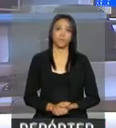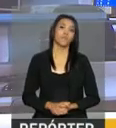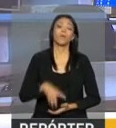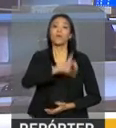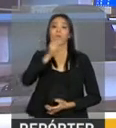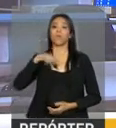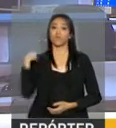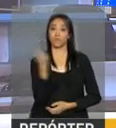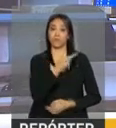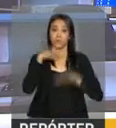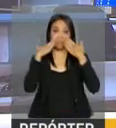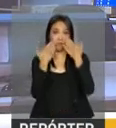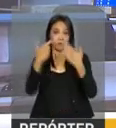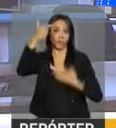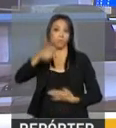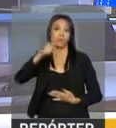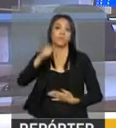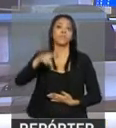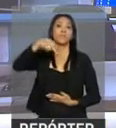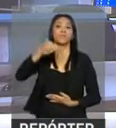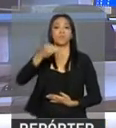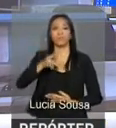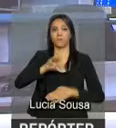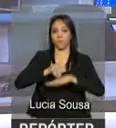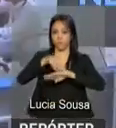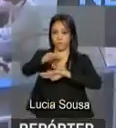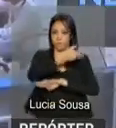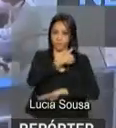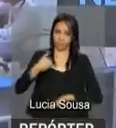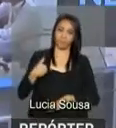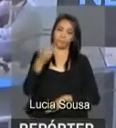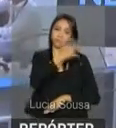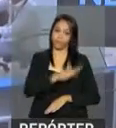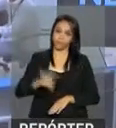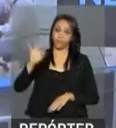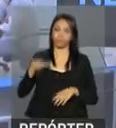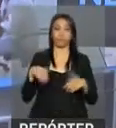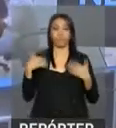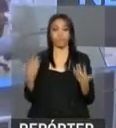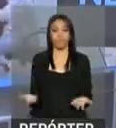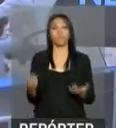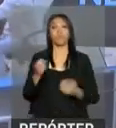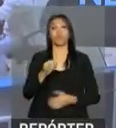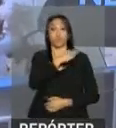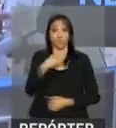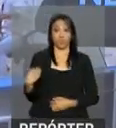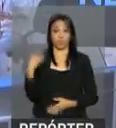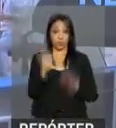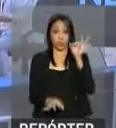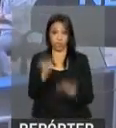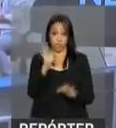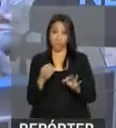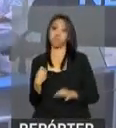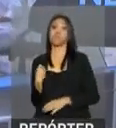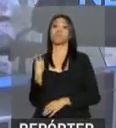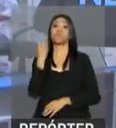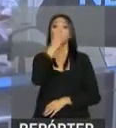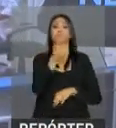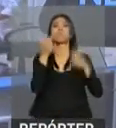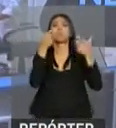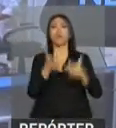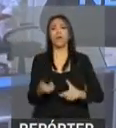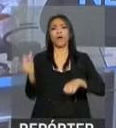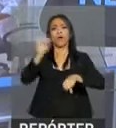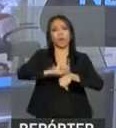Olá, o repórter NBR está de volta com as notícias do governo federal. O ministro da Justiça, Alexandre de Moraes, está em Manaus, onde uma